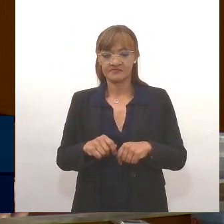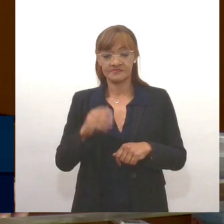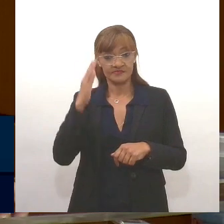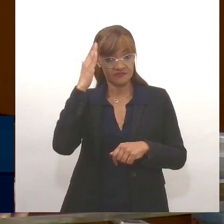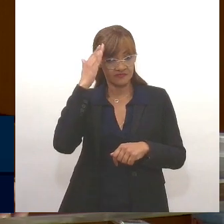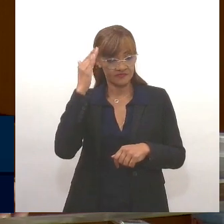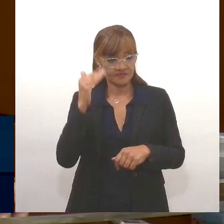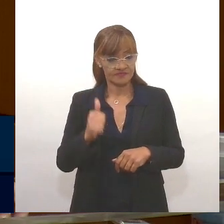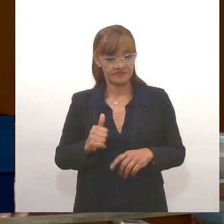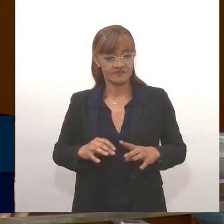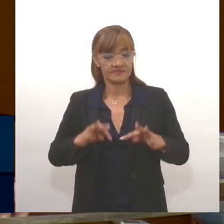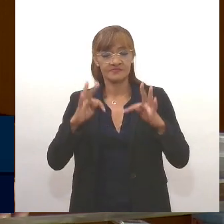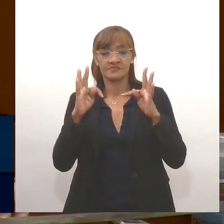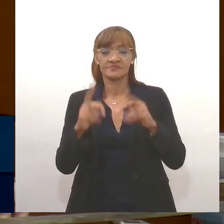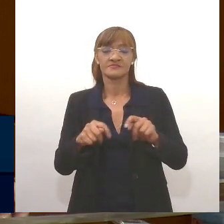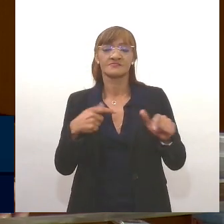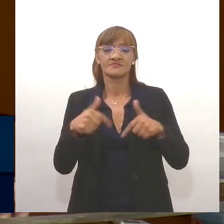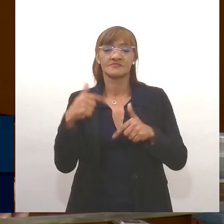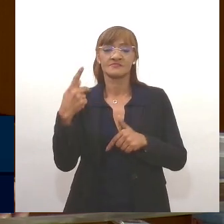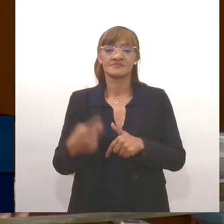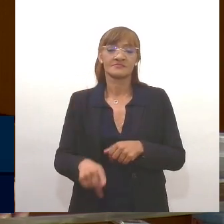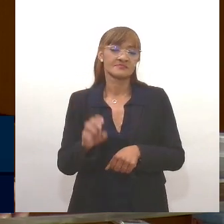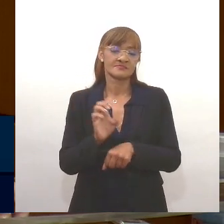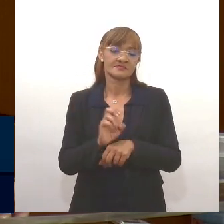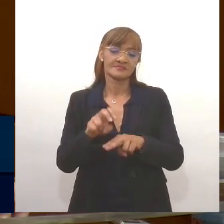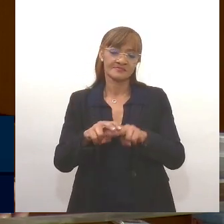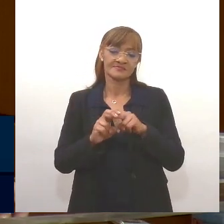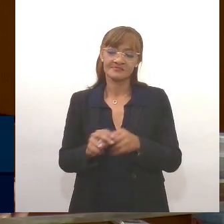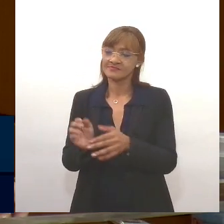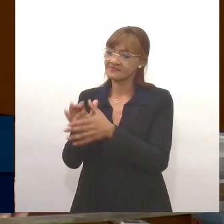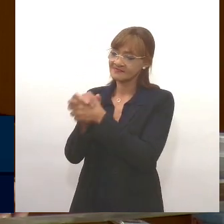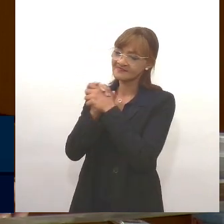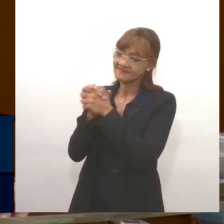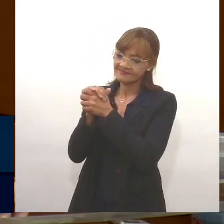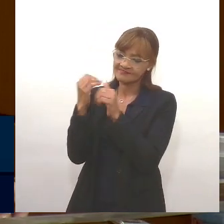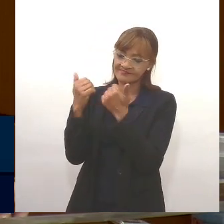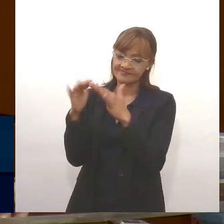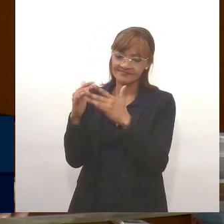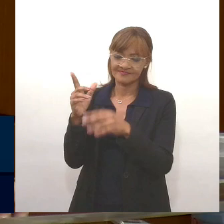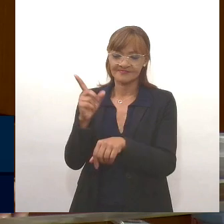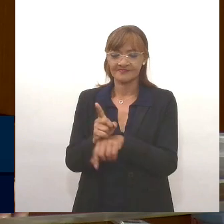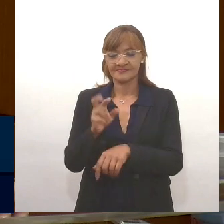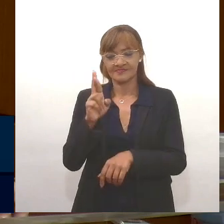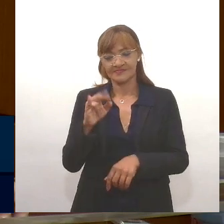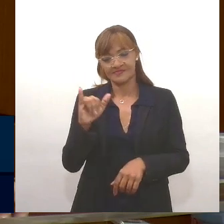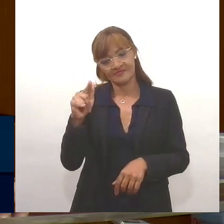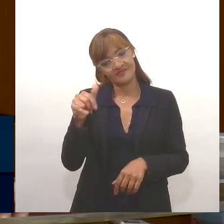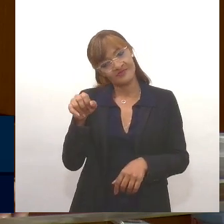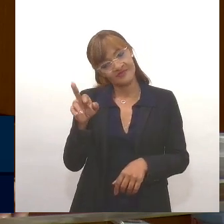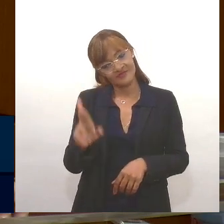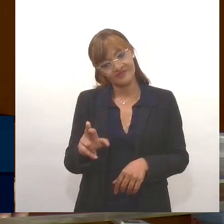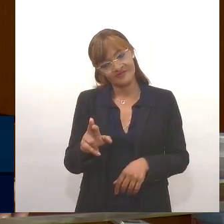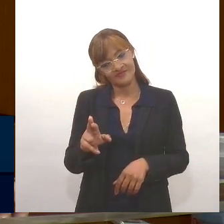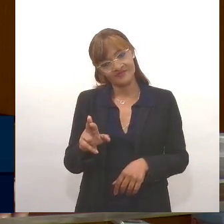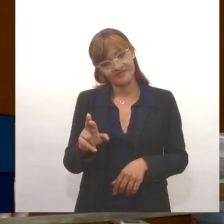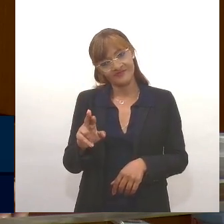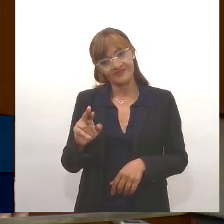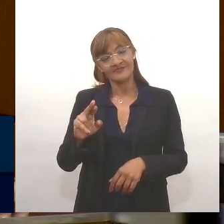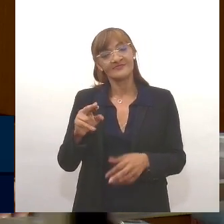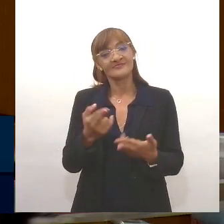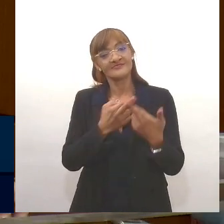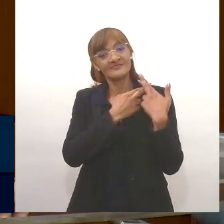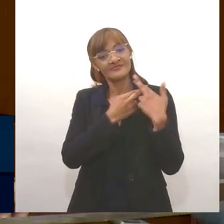no estado portanto Parabéns Dr Igo por essa nova missão e dizer que nós todos